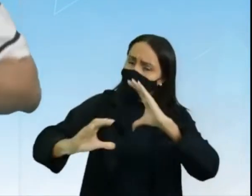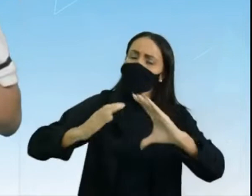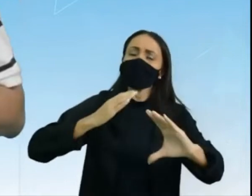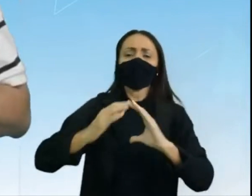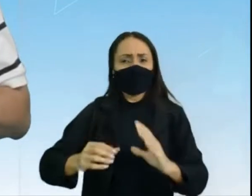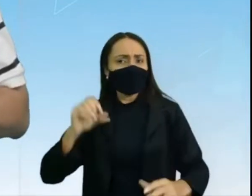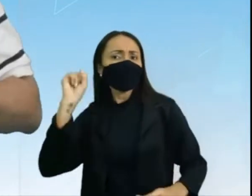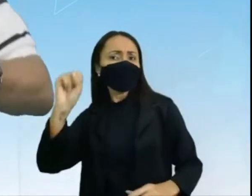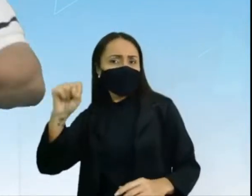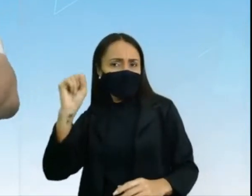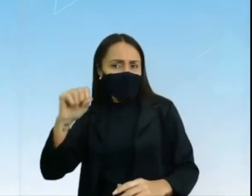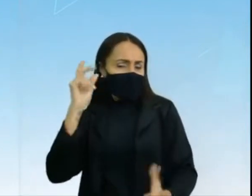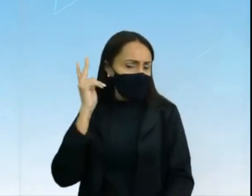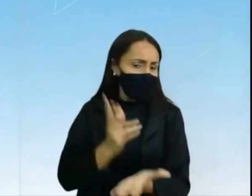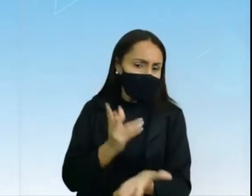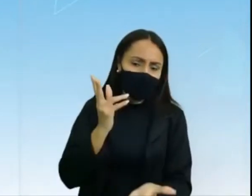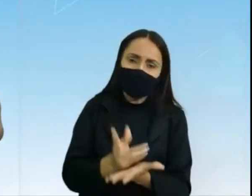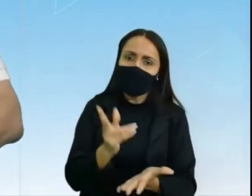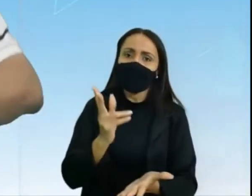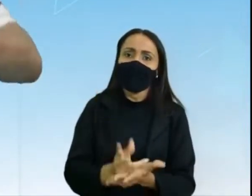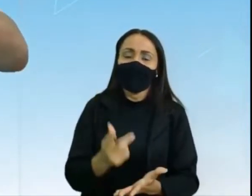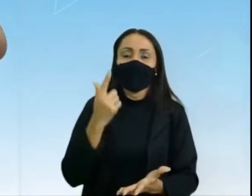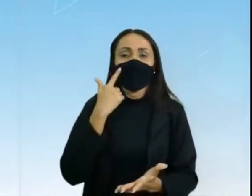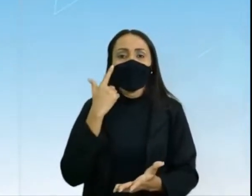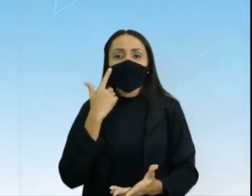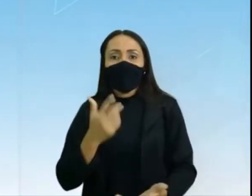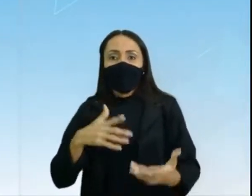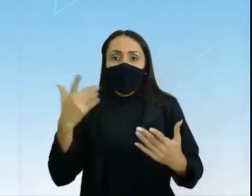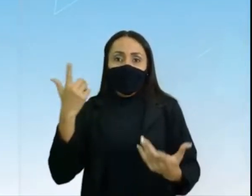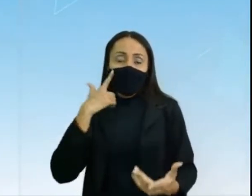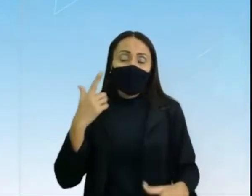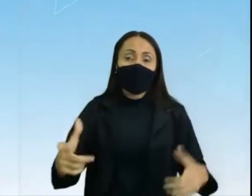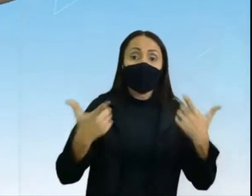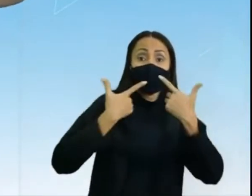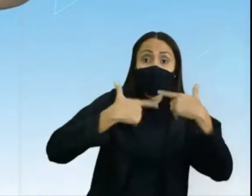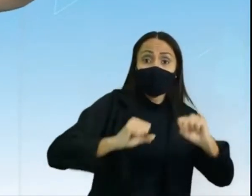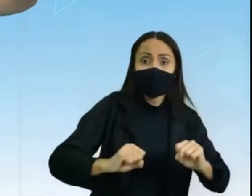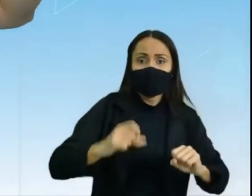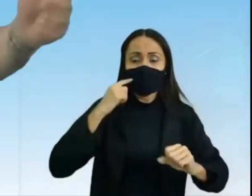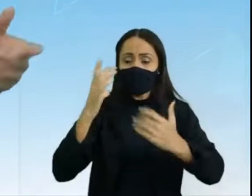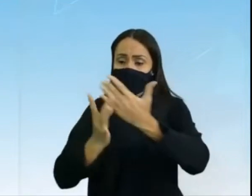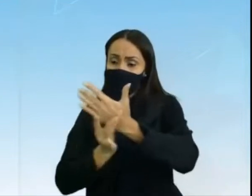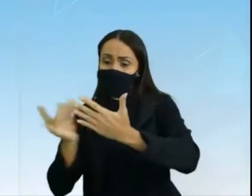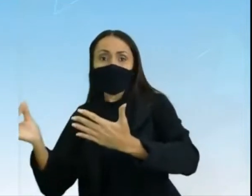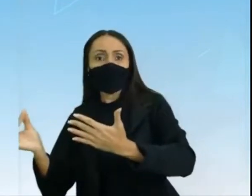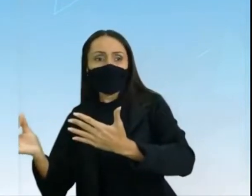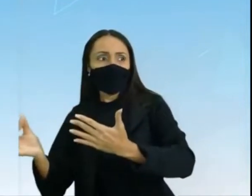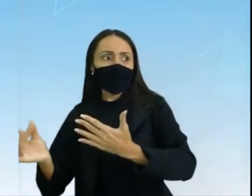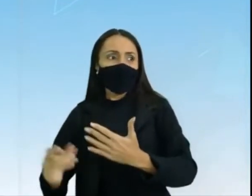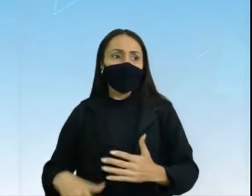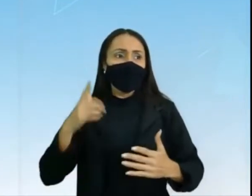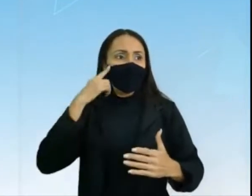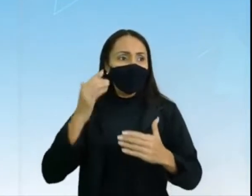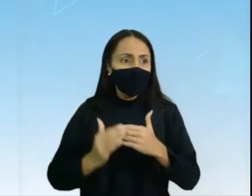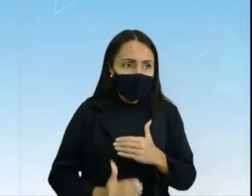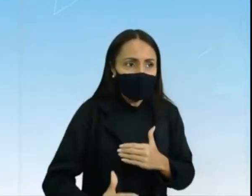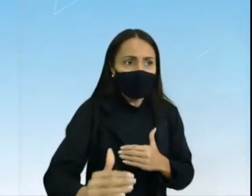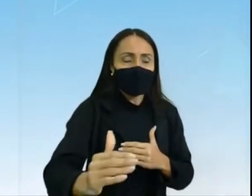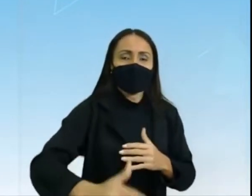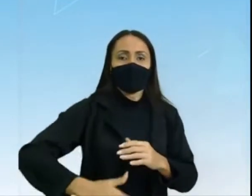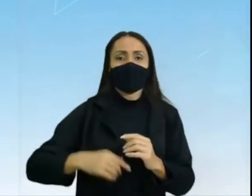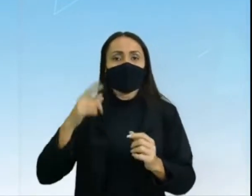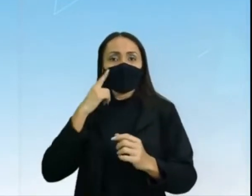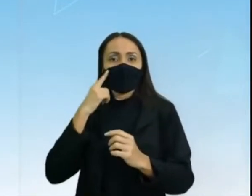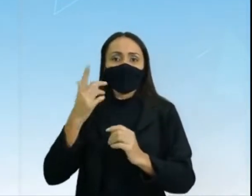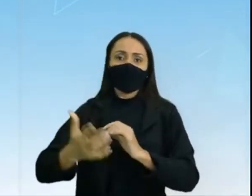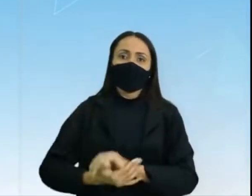a comunicação, colocar em comum. Então, recurso linguístico, recurso semiótico. E vamos adiante. Por